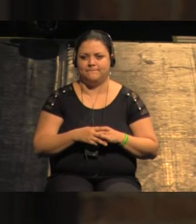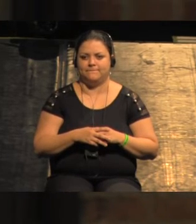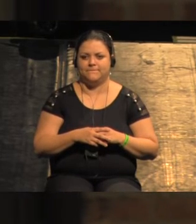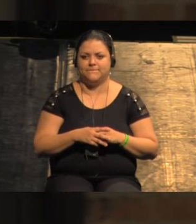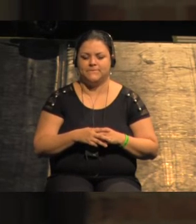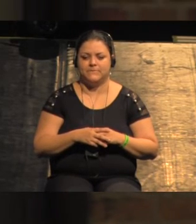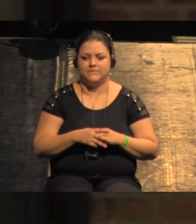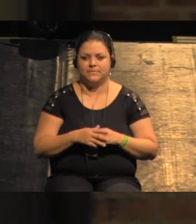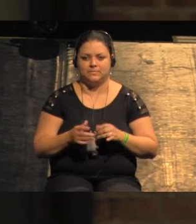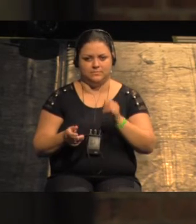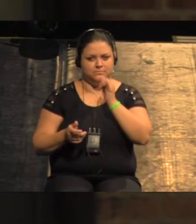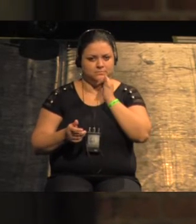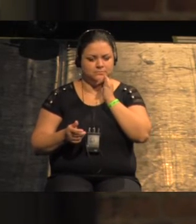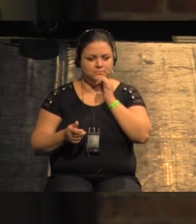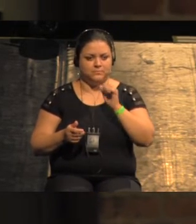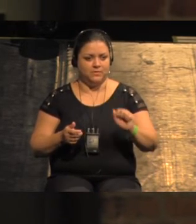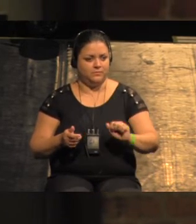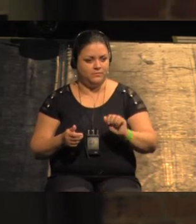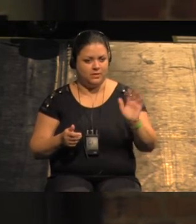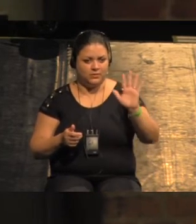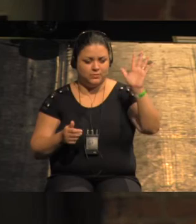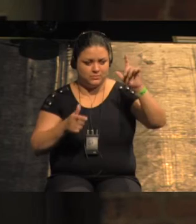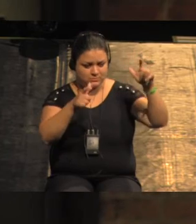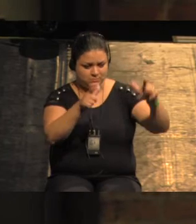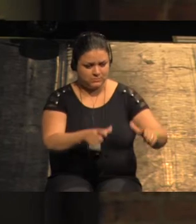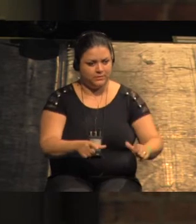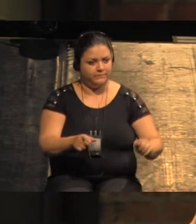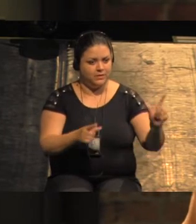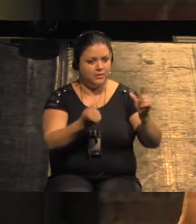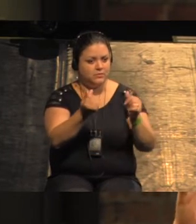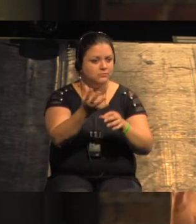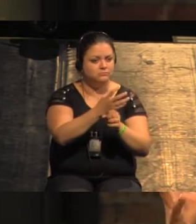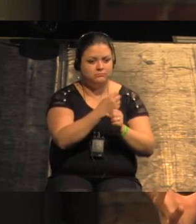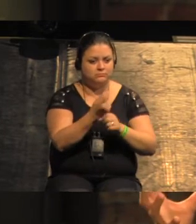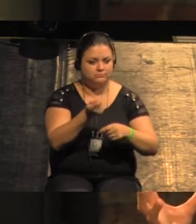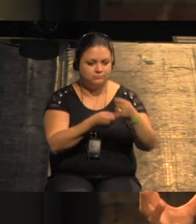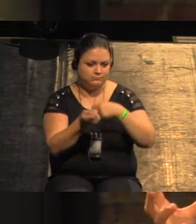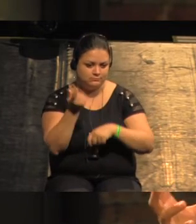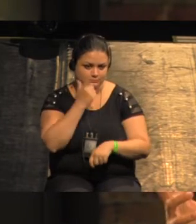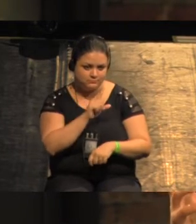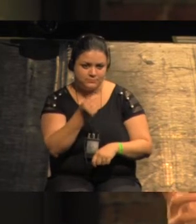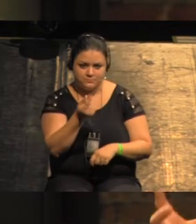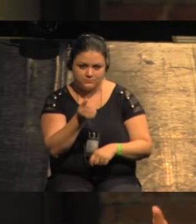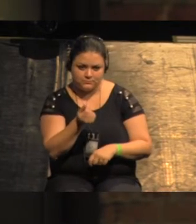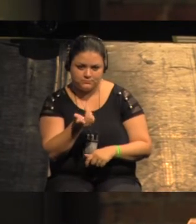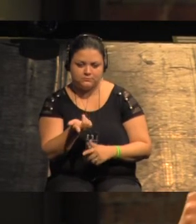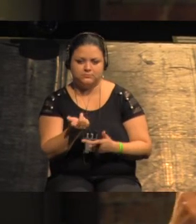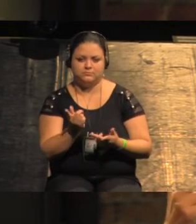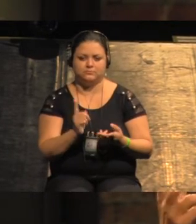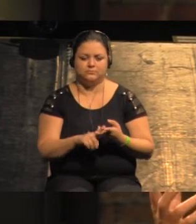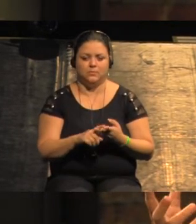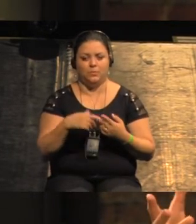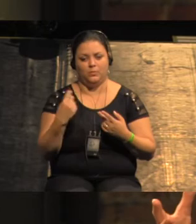que é assim. Por elitização, a gente pode entender valorização do lugar e consequente